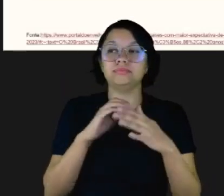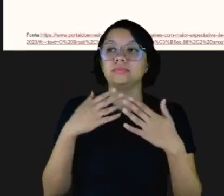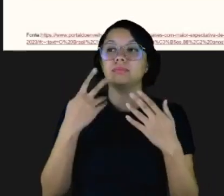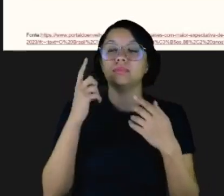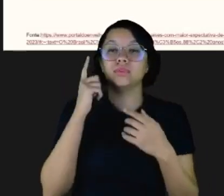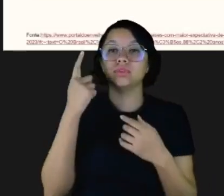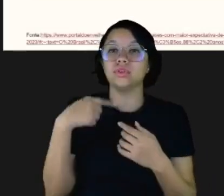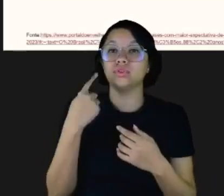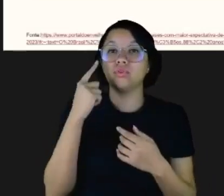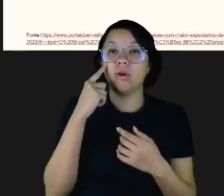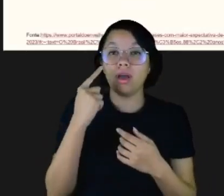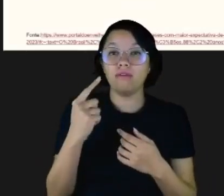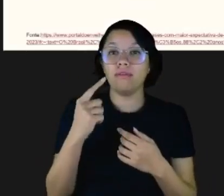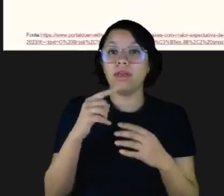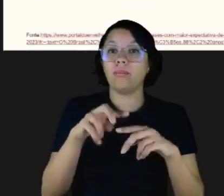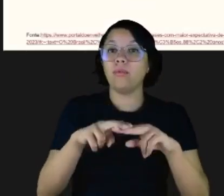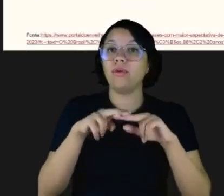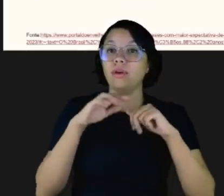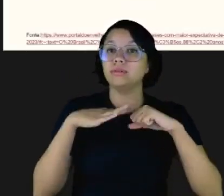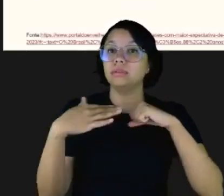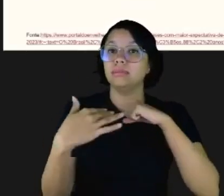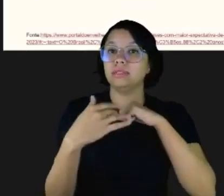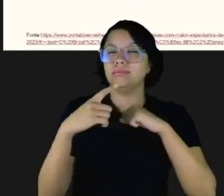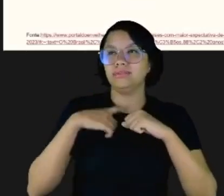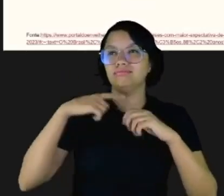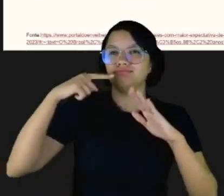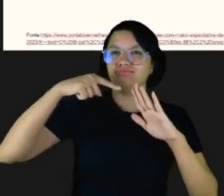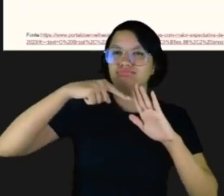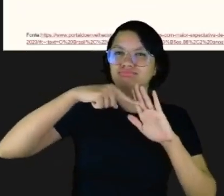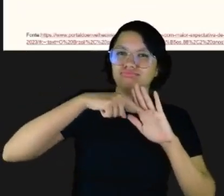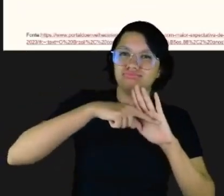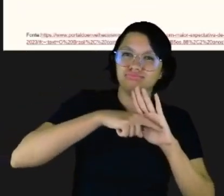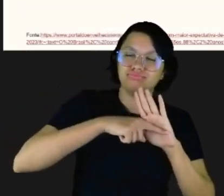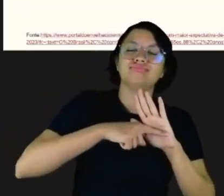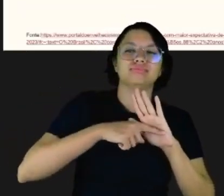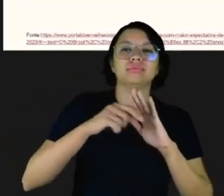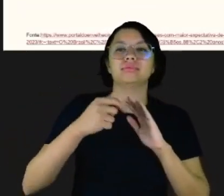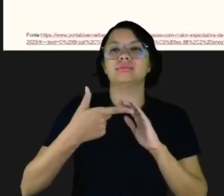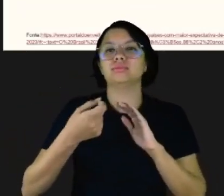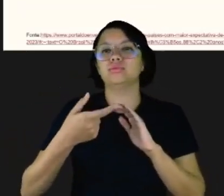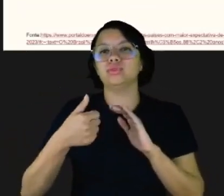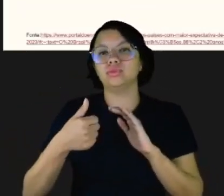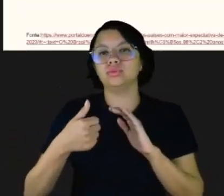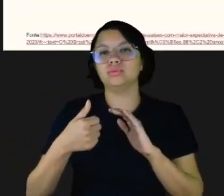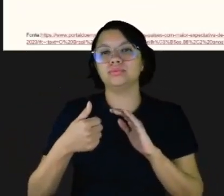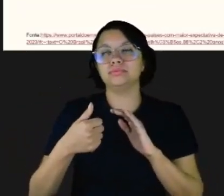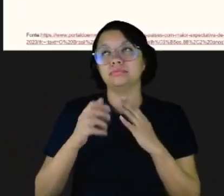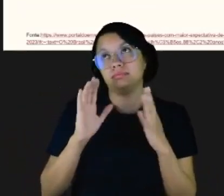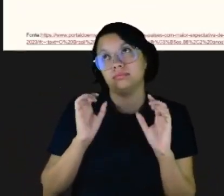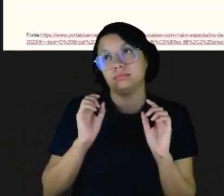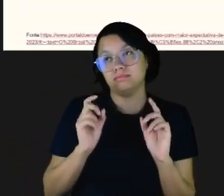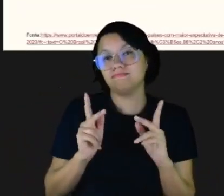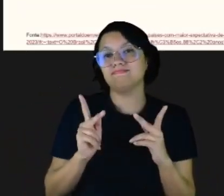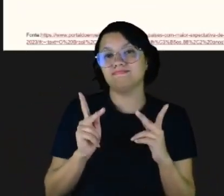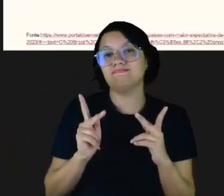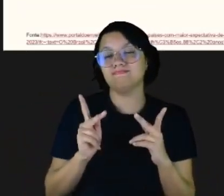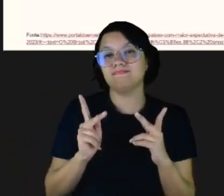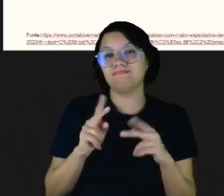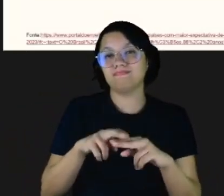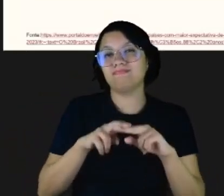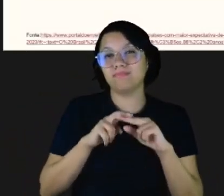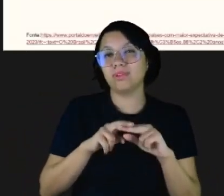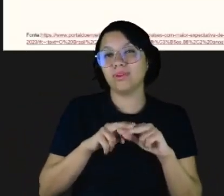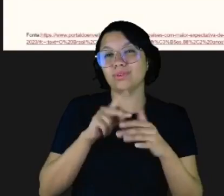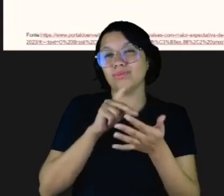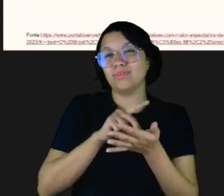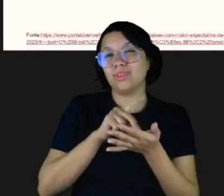por causa da pandemia, nós tivemos uma queda em 2021, né, bem justificada pela realidade que nós